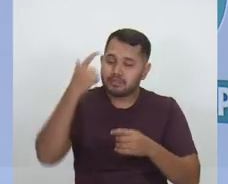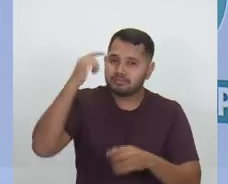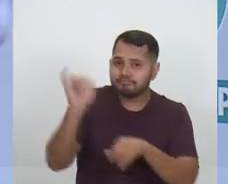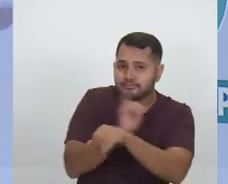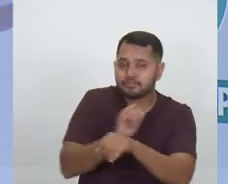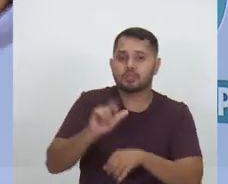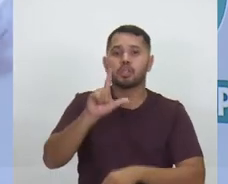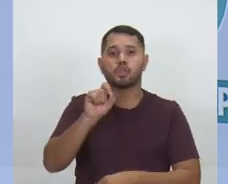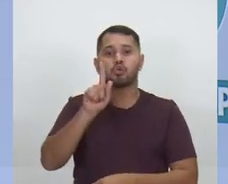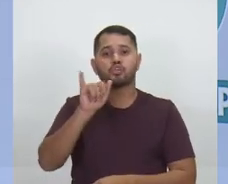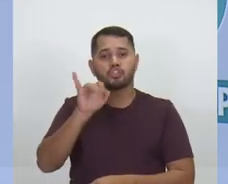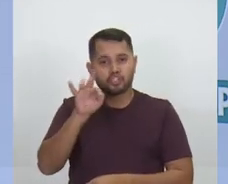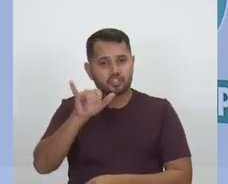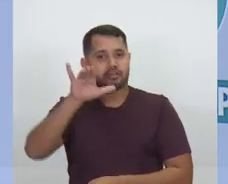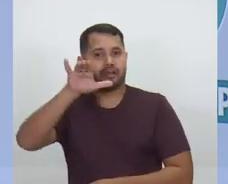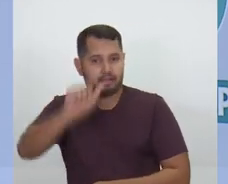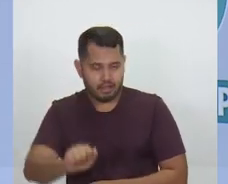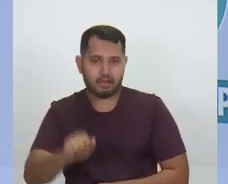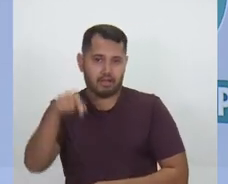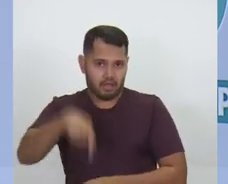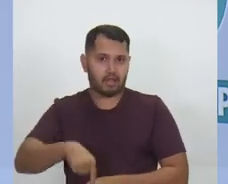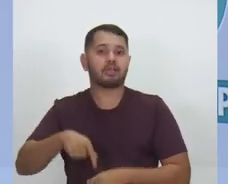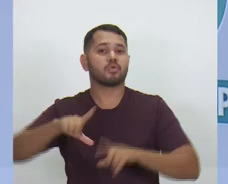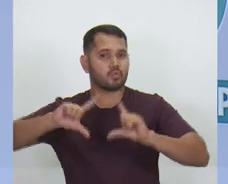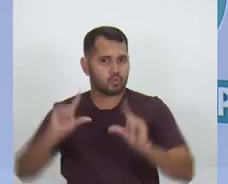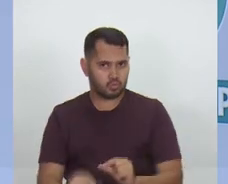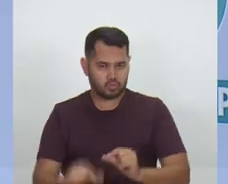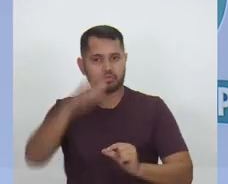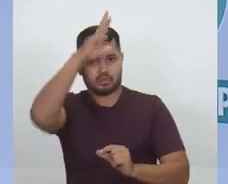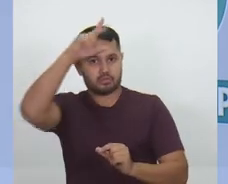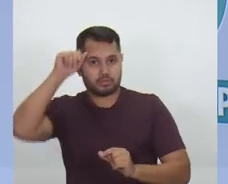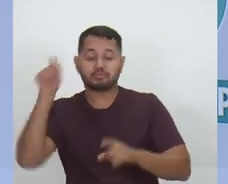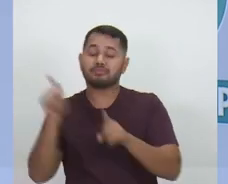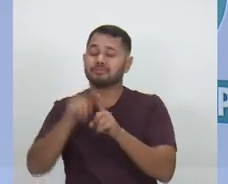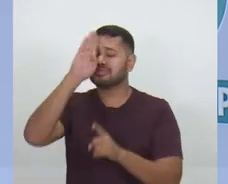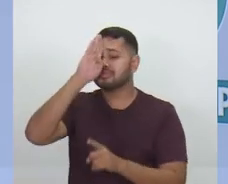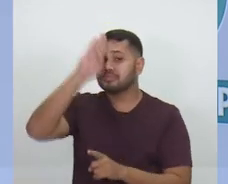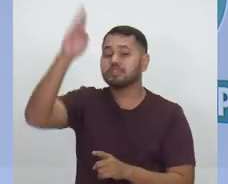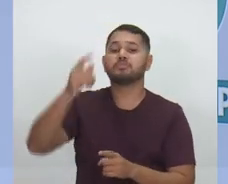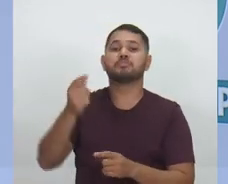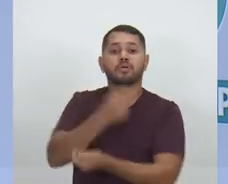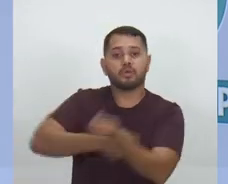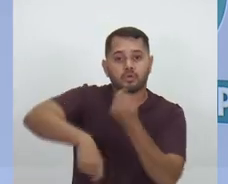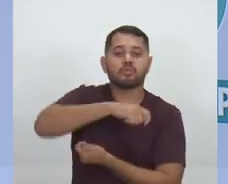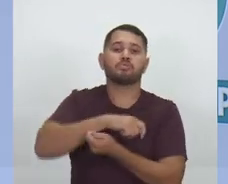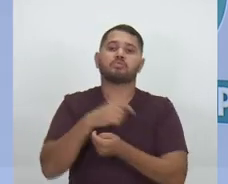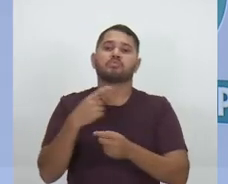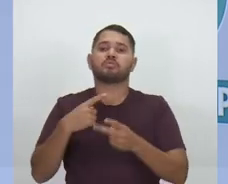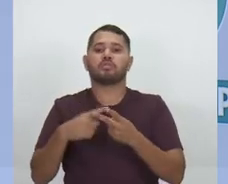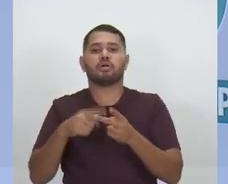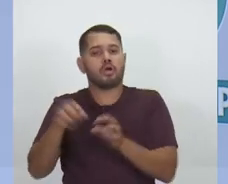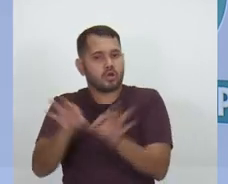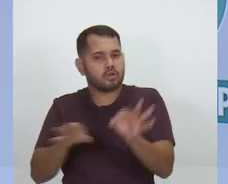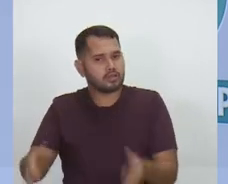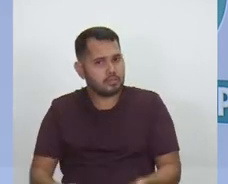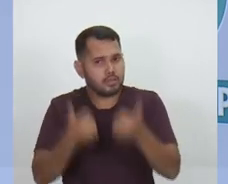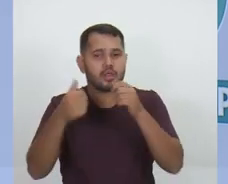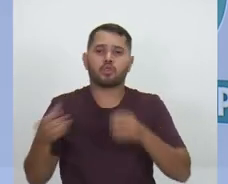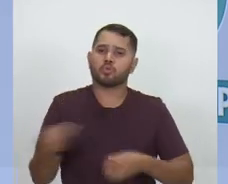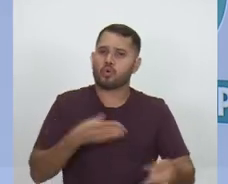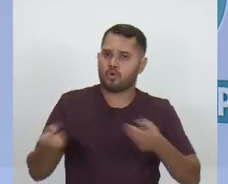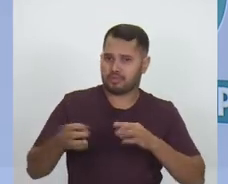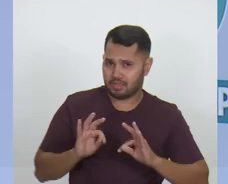ter um custo barato da amazônia mas principalmente otimizar custos de produção com tecnologias novas